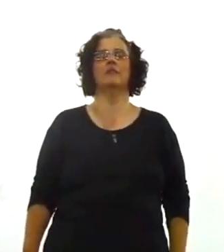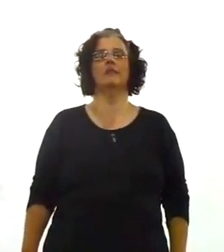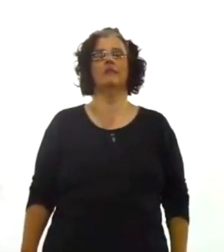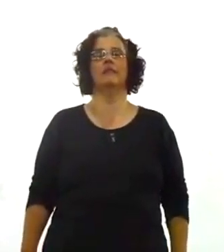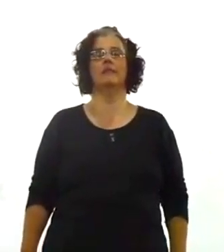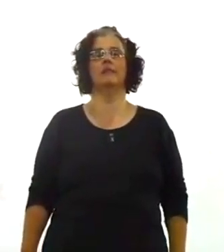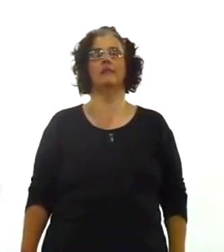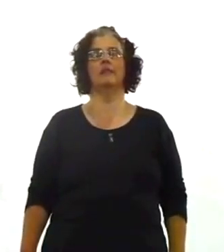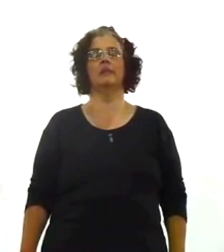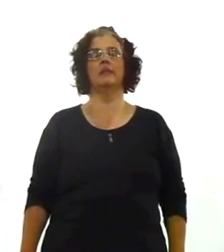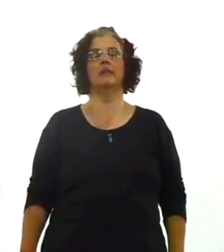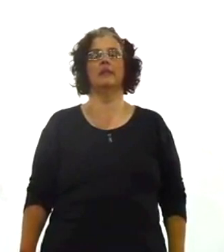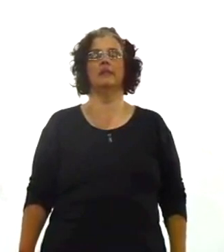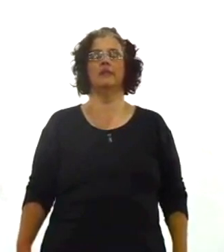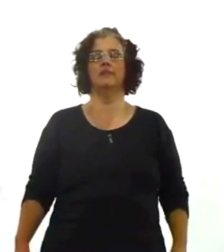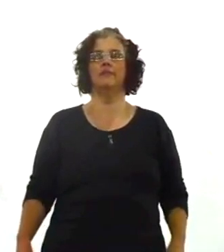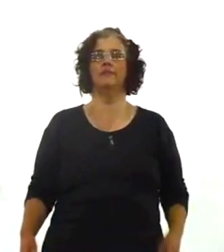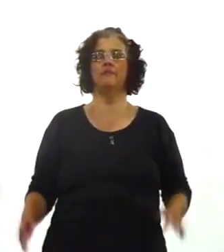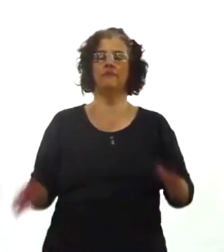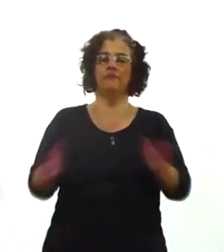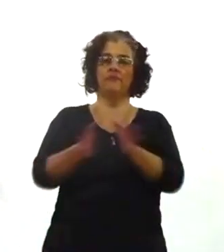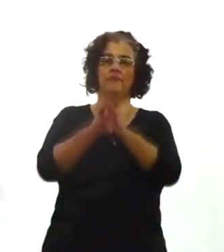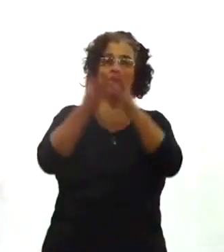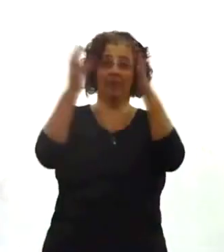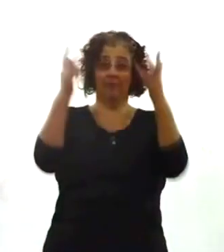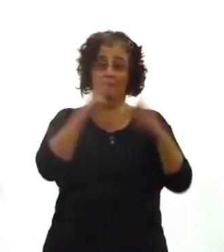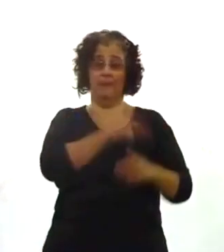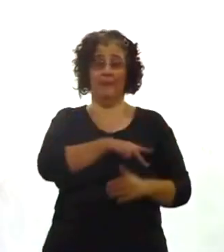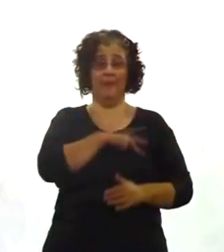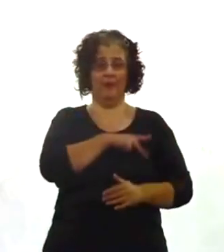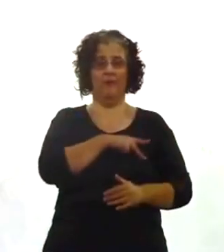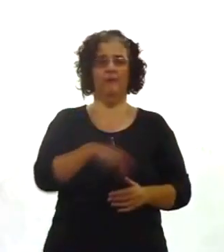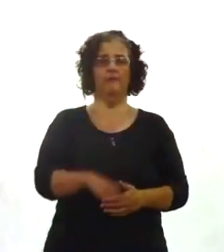É impressionante. O apóstolo Paulo